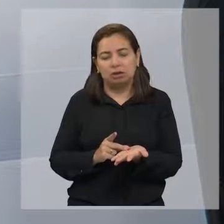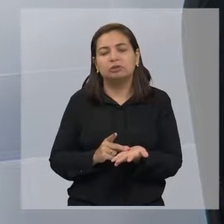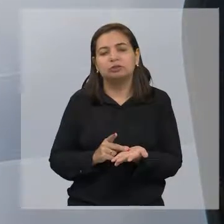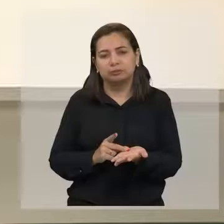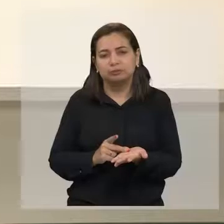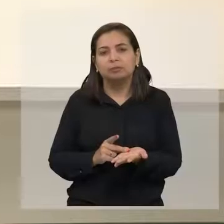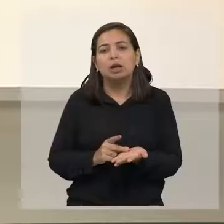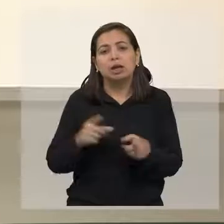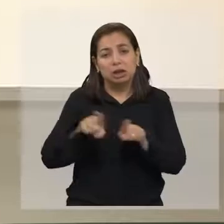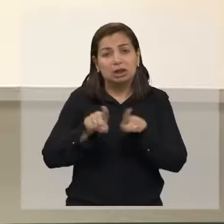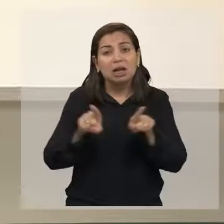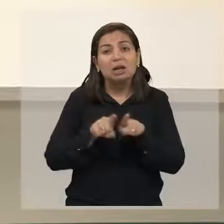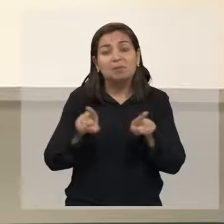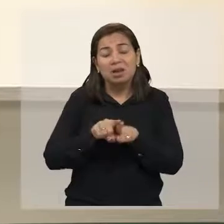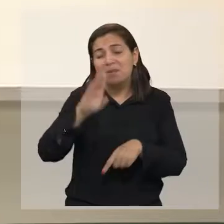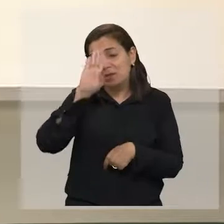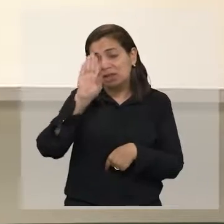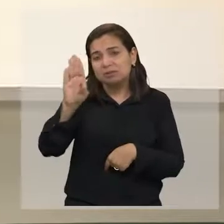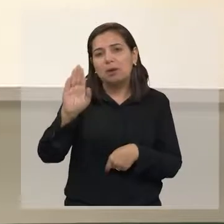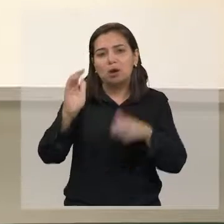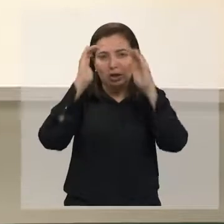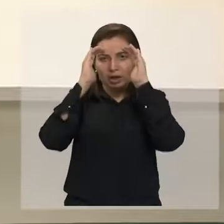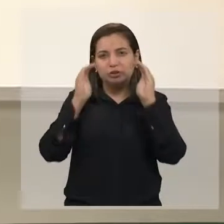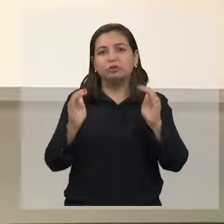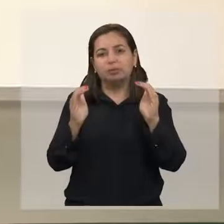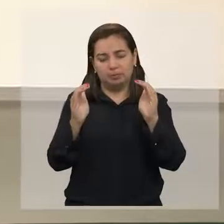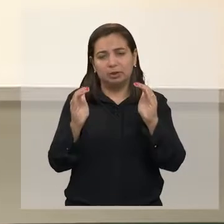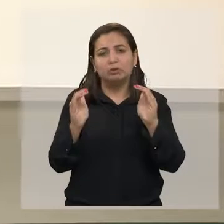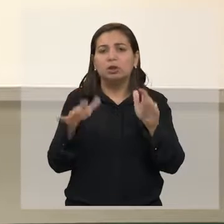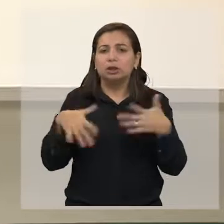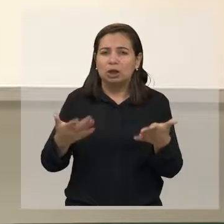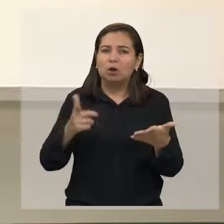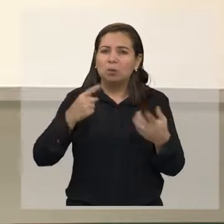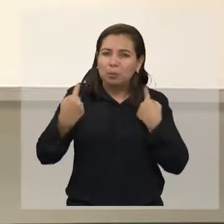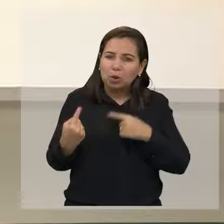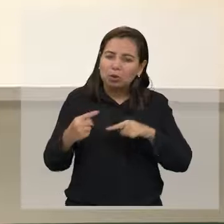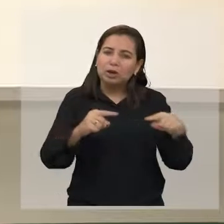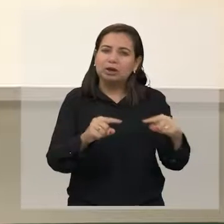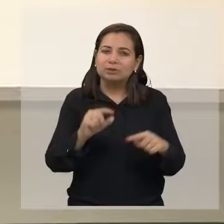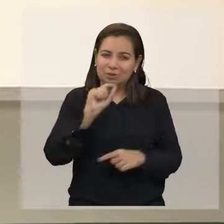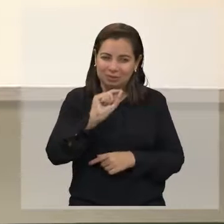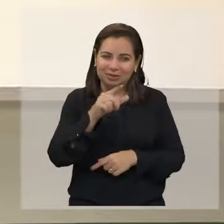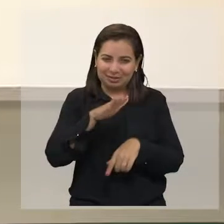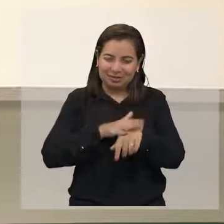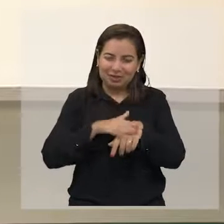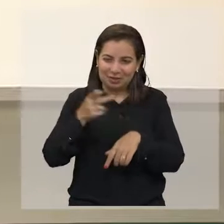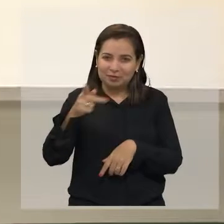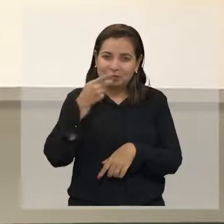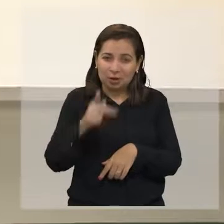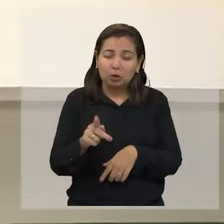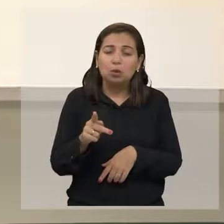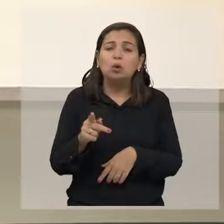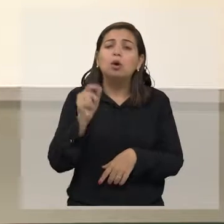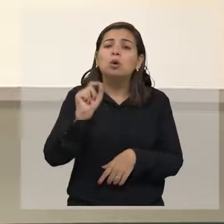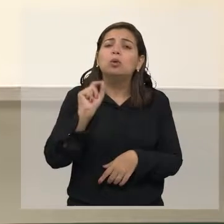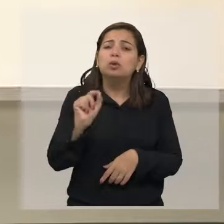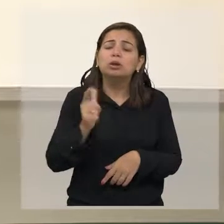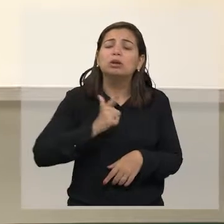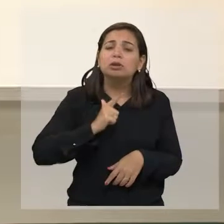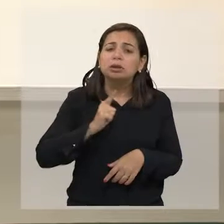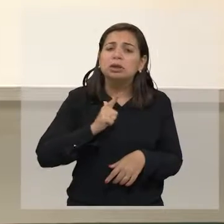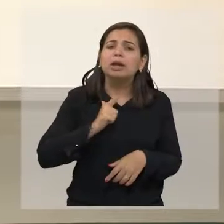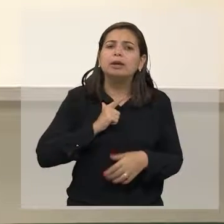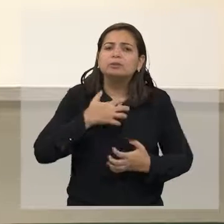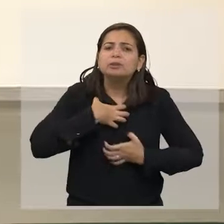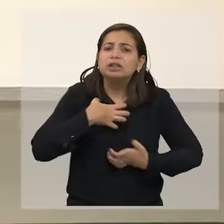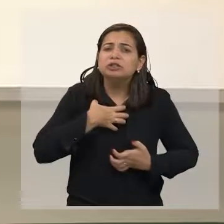e do respeito. É isso que na boa provocação que você levantou, não é, do outro, de um sentimento